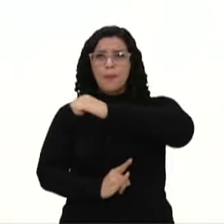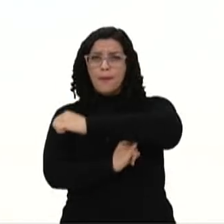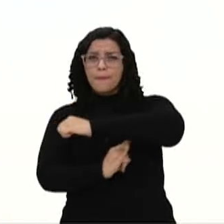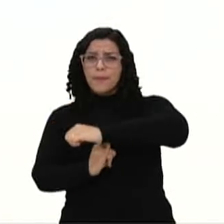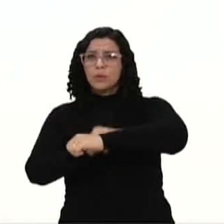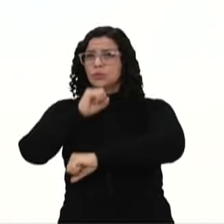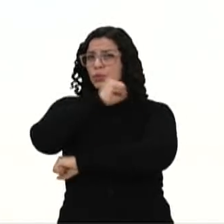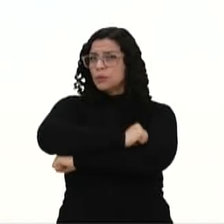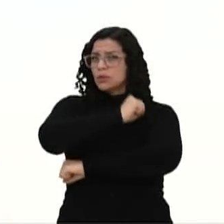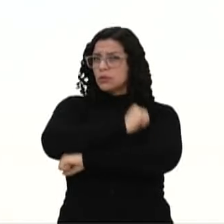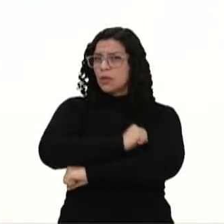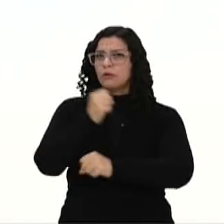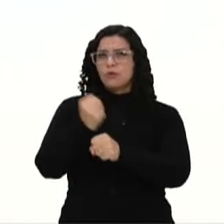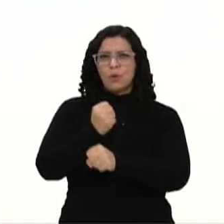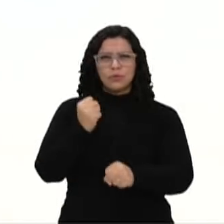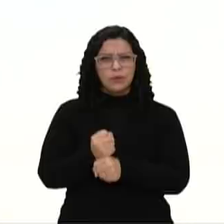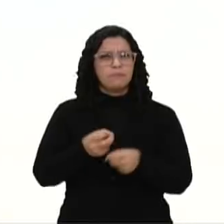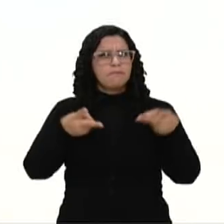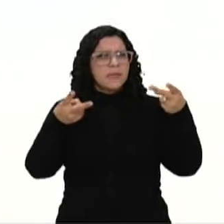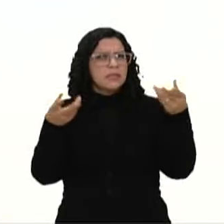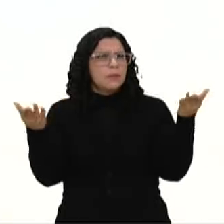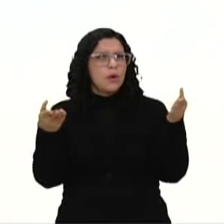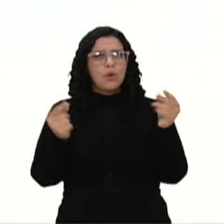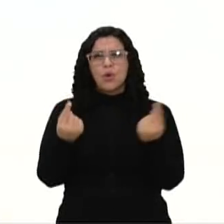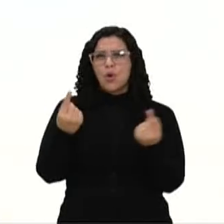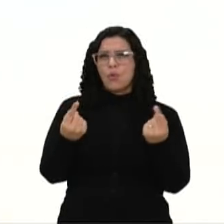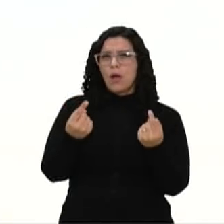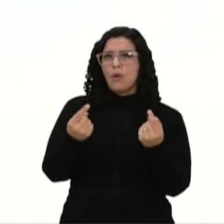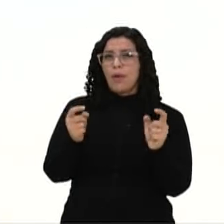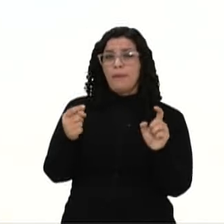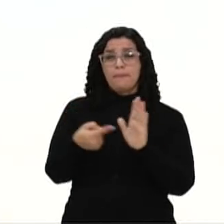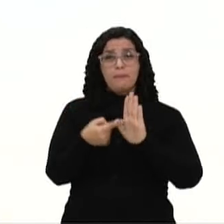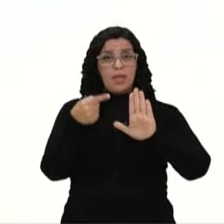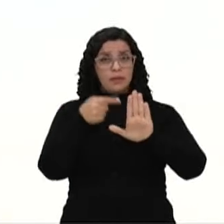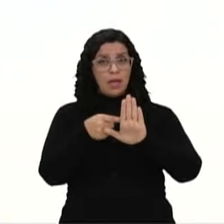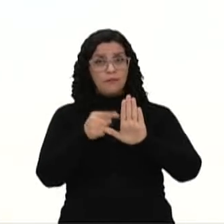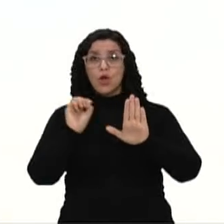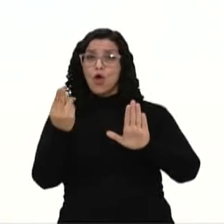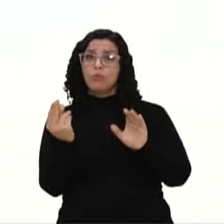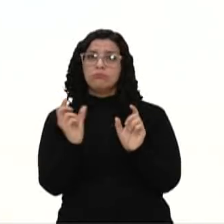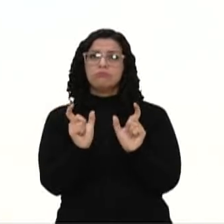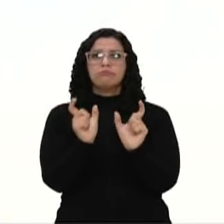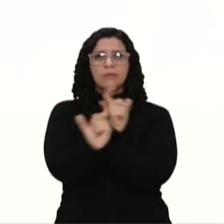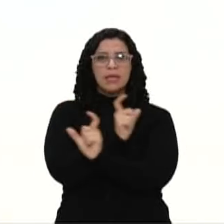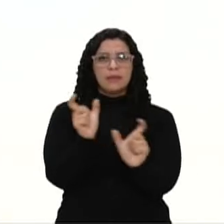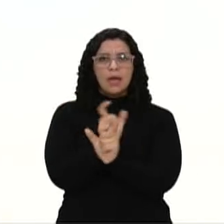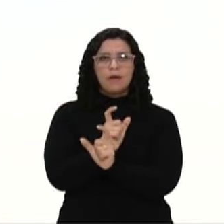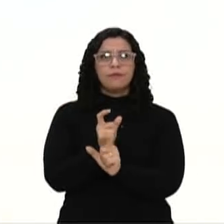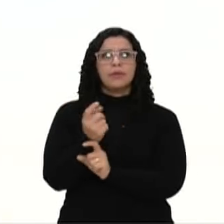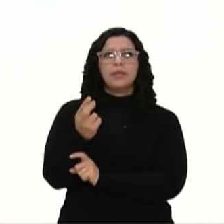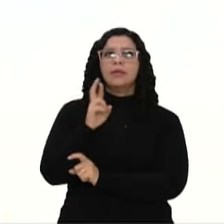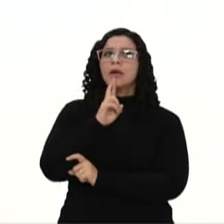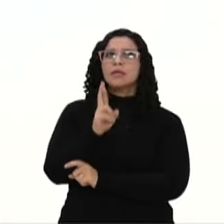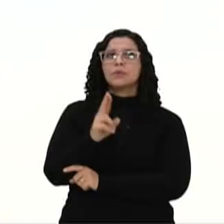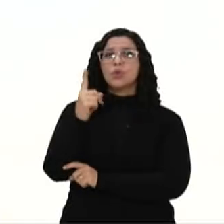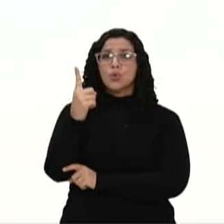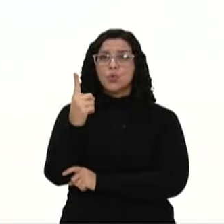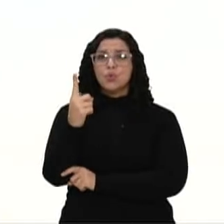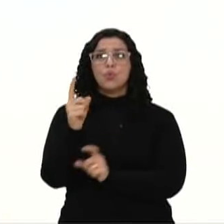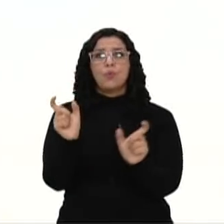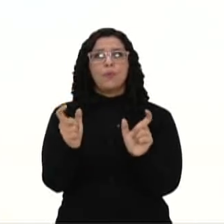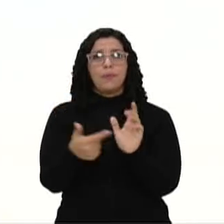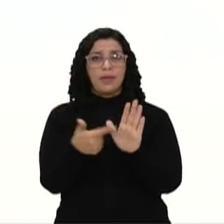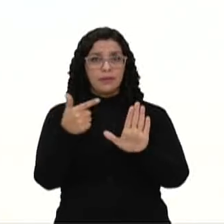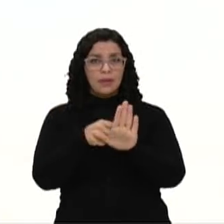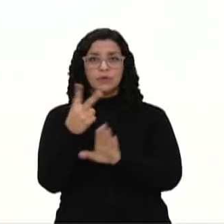e uma janela. Identifique, retome os conceitos, o que é antítese, metáfora, e identifique. 1 para metáfora,